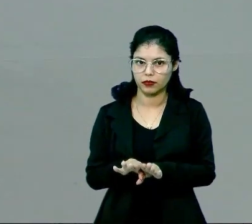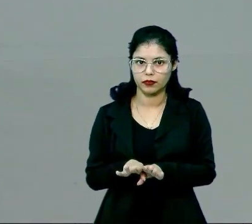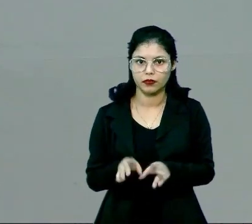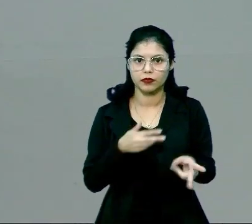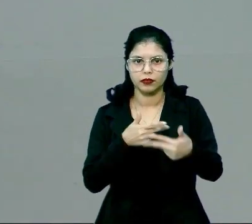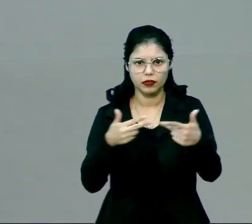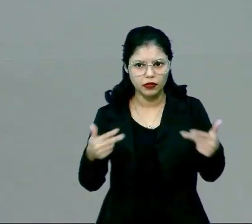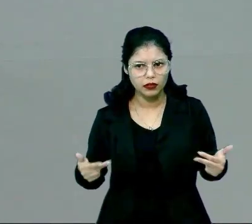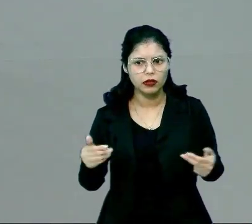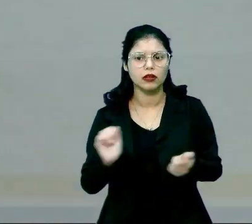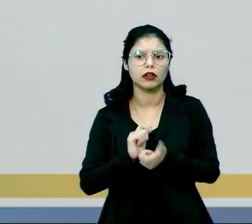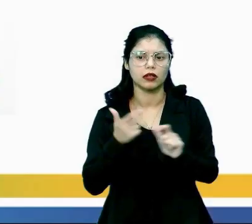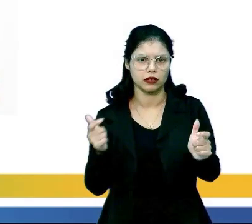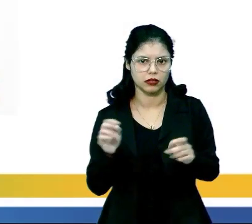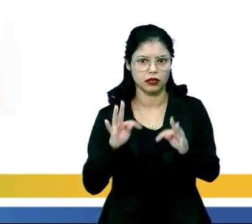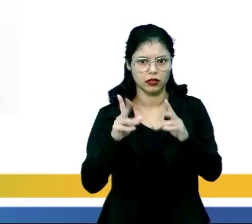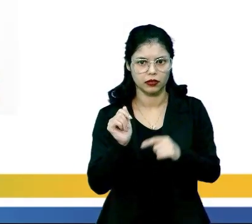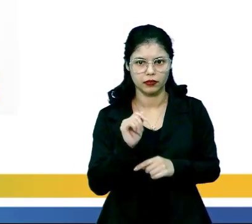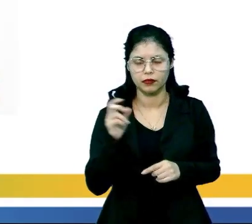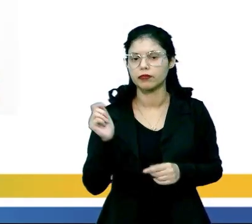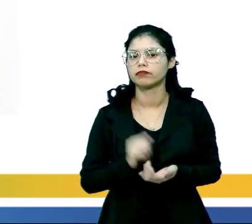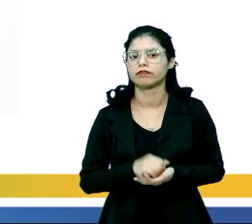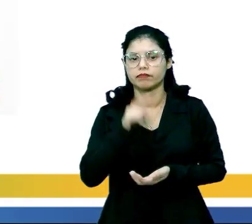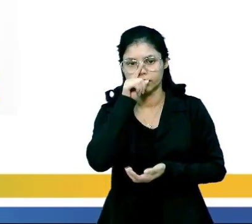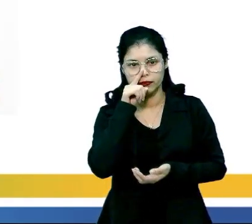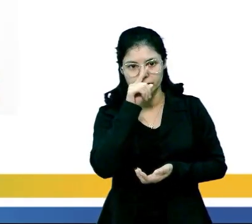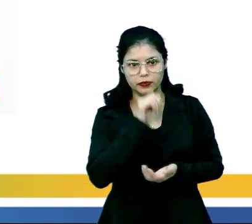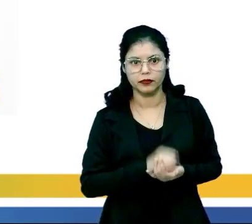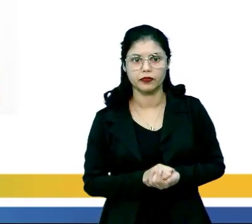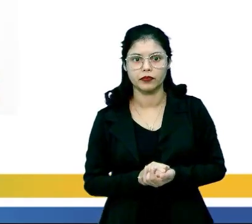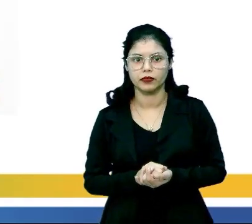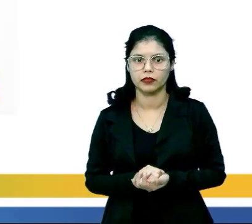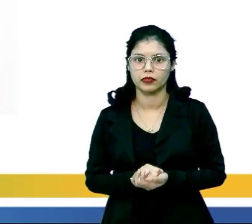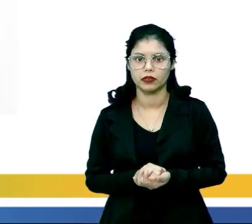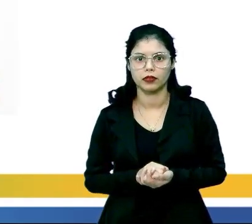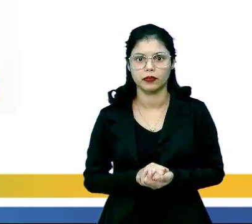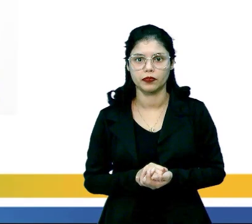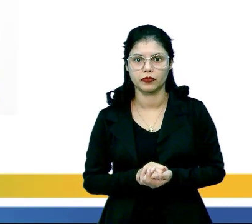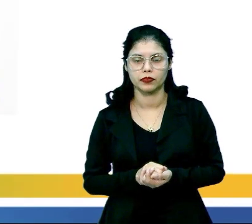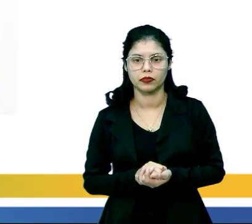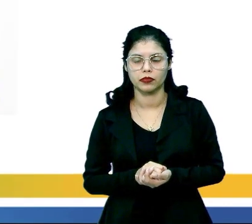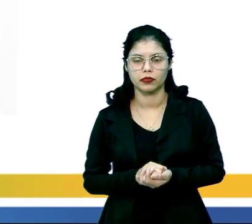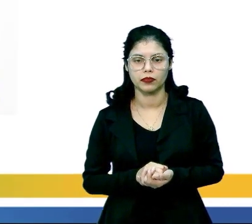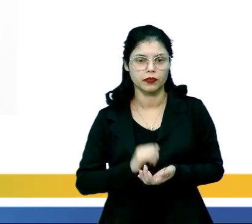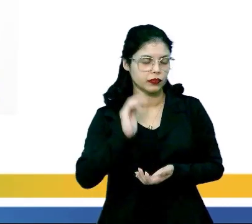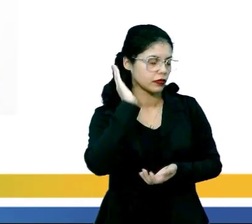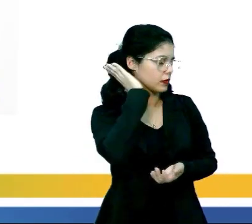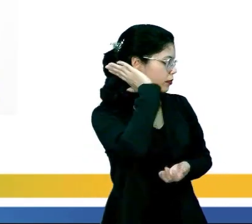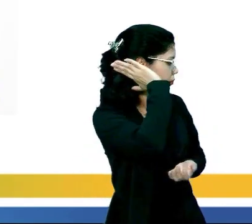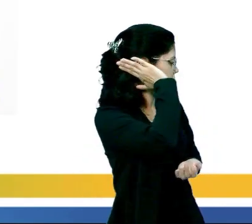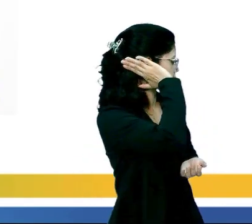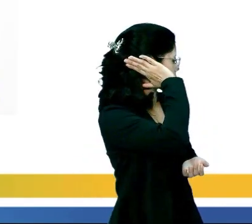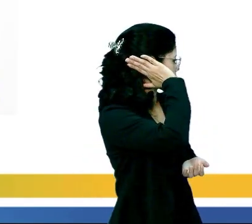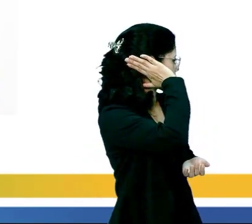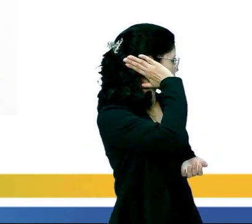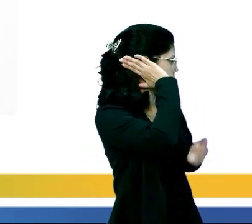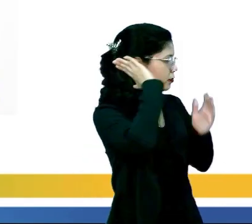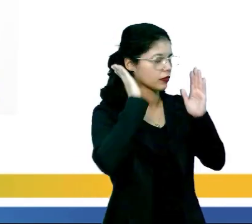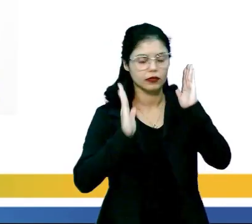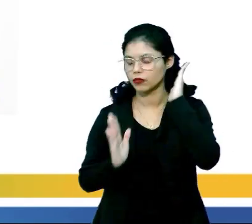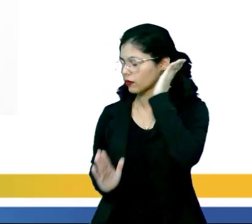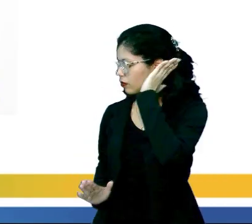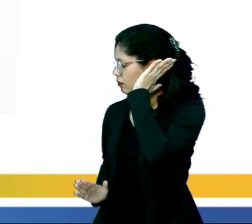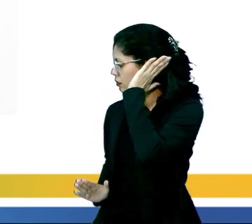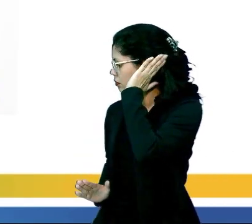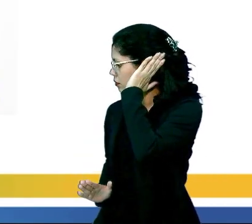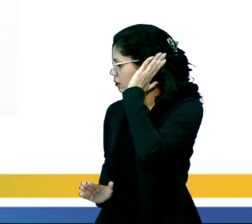certos objetos, tamanhos e tudo mais. Então, é perigoso aí. E temos o lobo temporal, que na parte da orelha aí, né, é